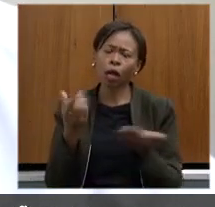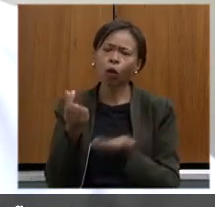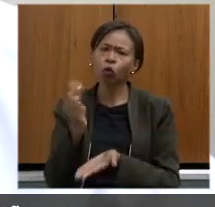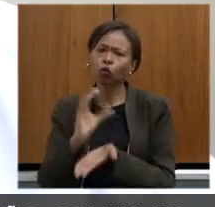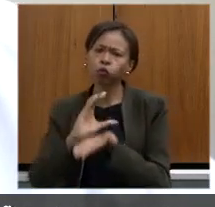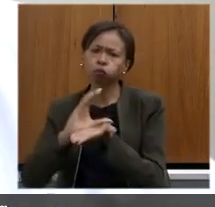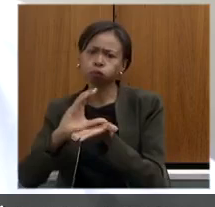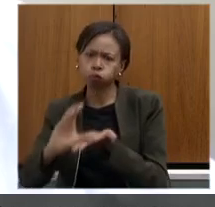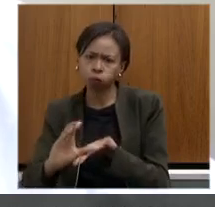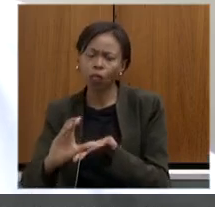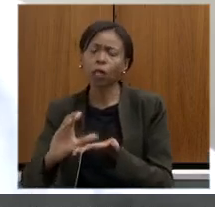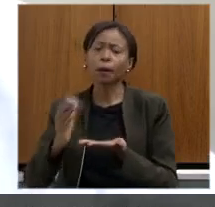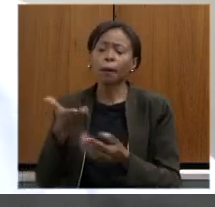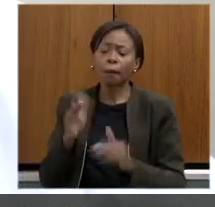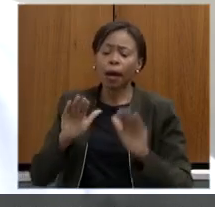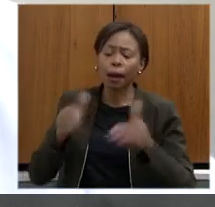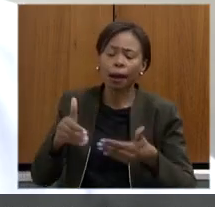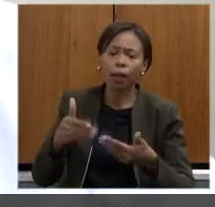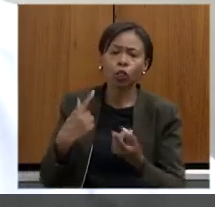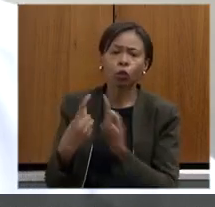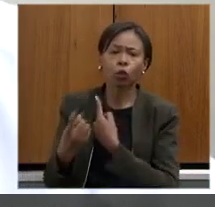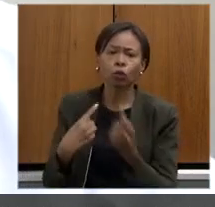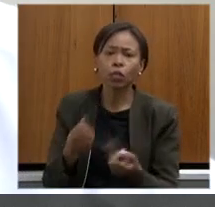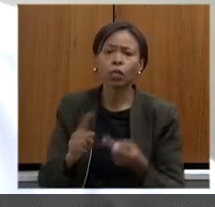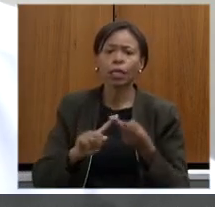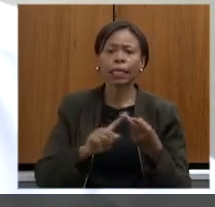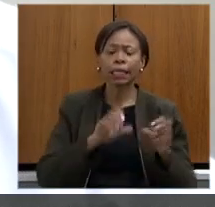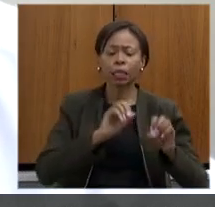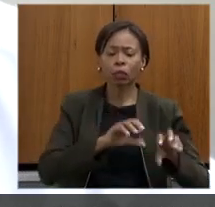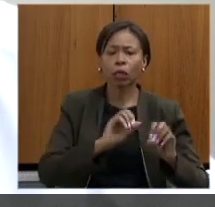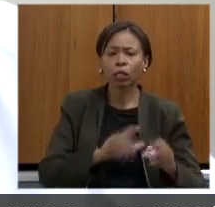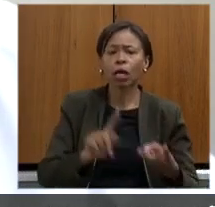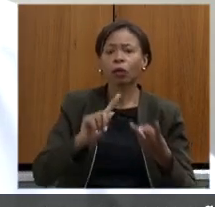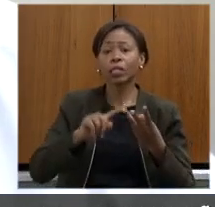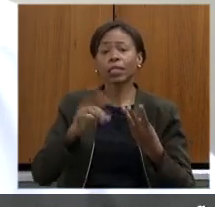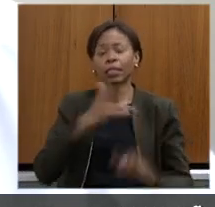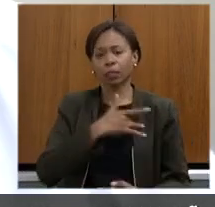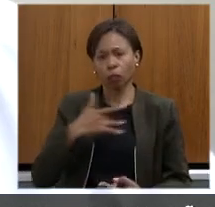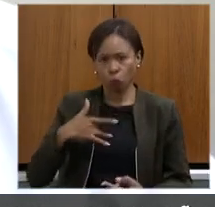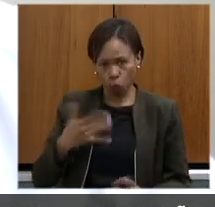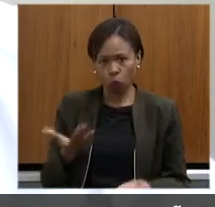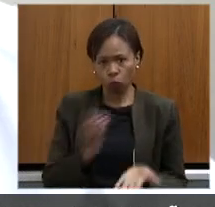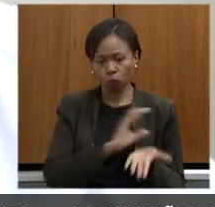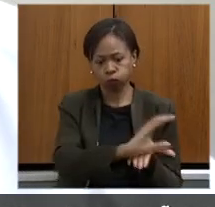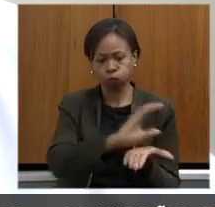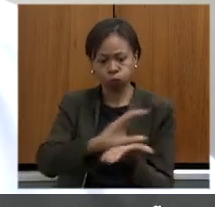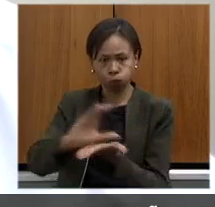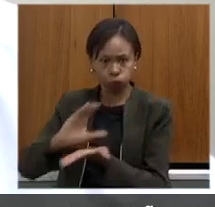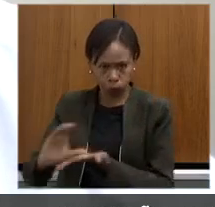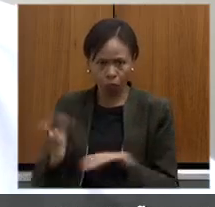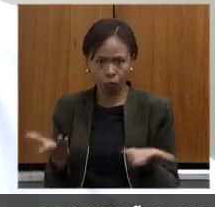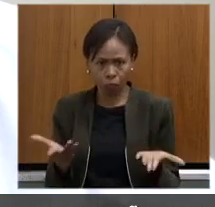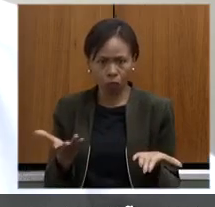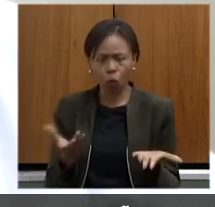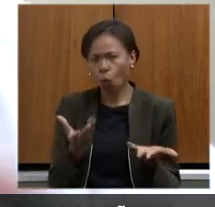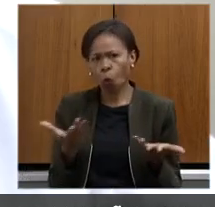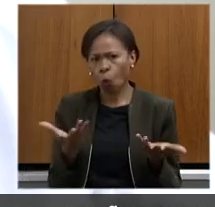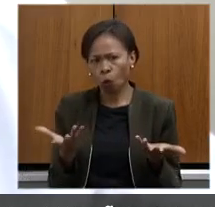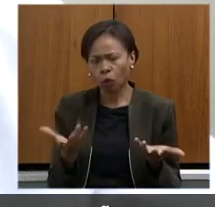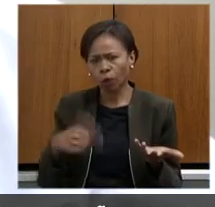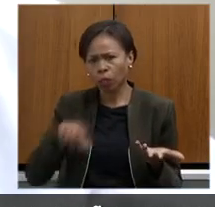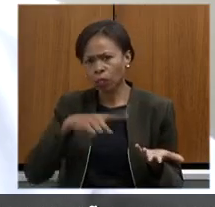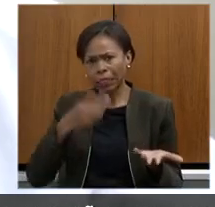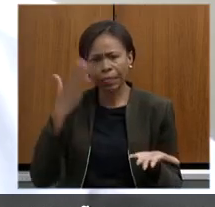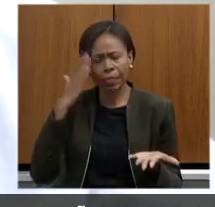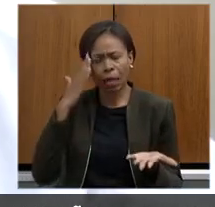os investimentos realizados em rodovias investimentos realizados na educação e também na área de saúde é só para que a gente possa ver ter uma